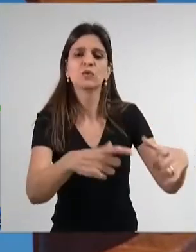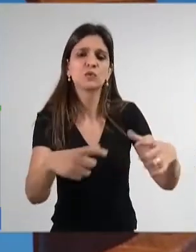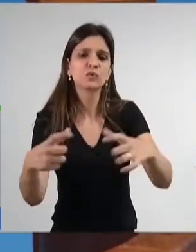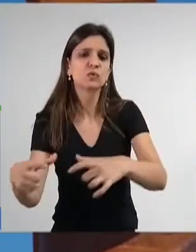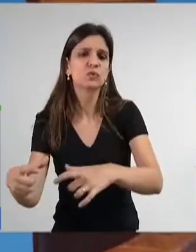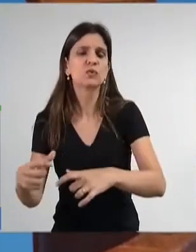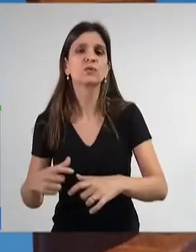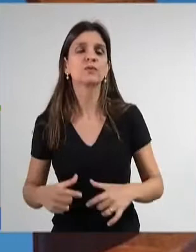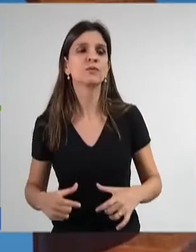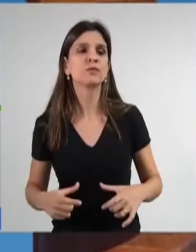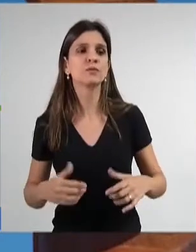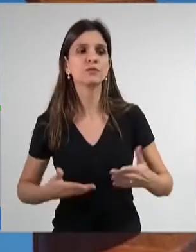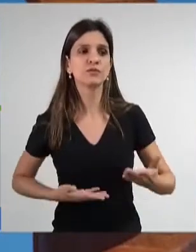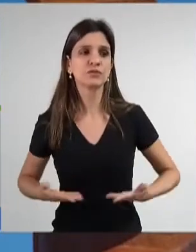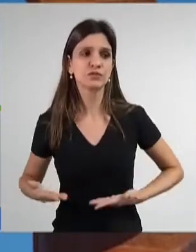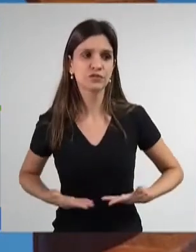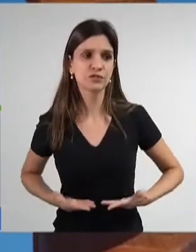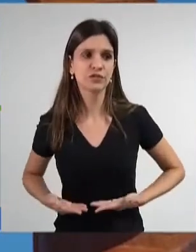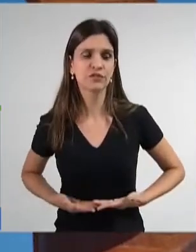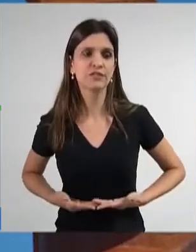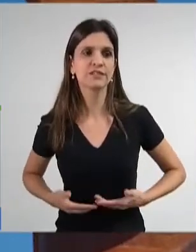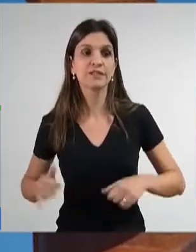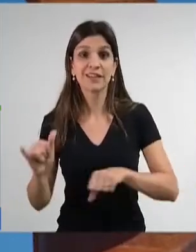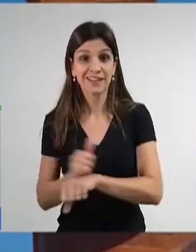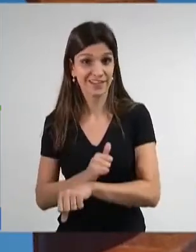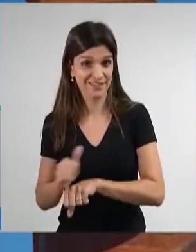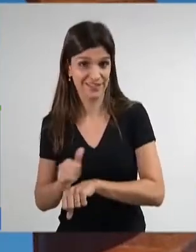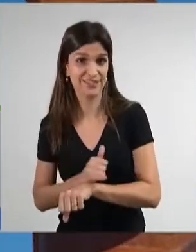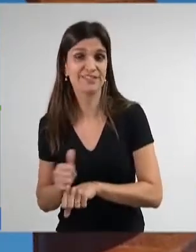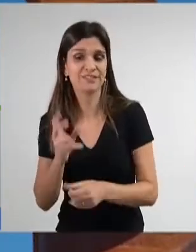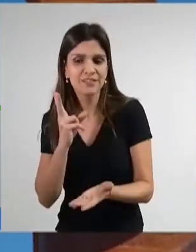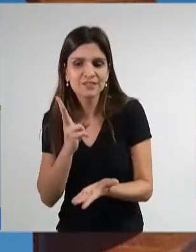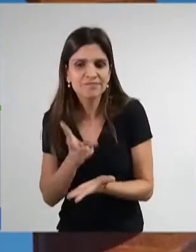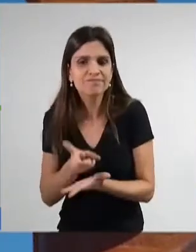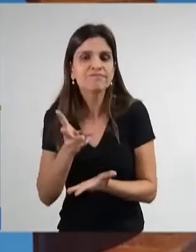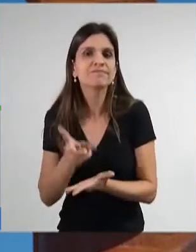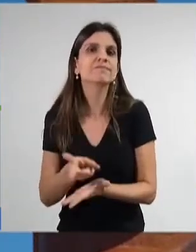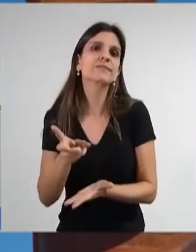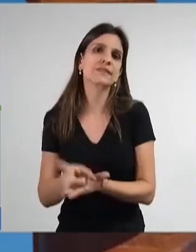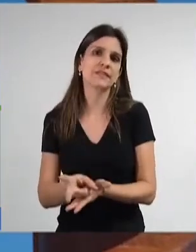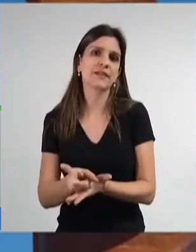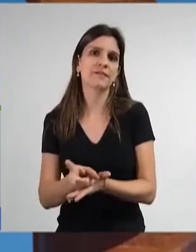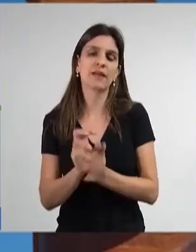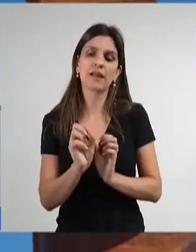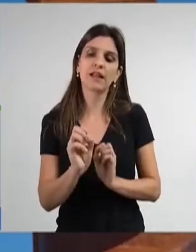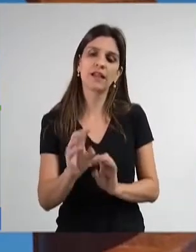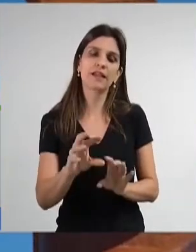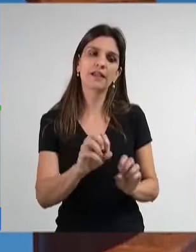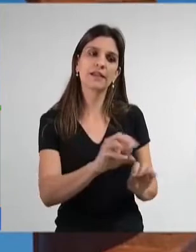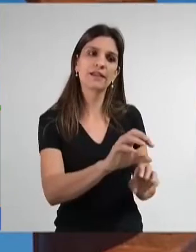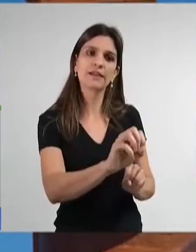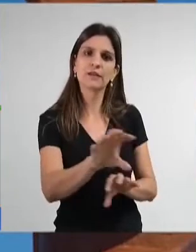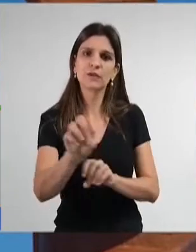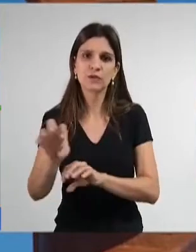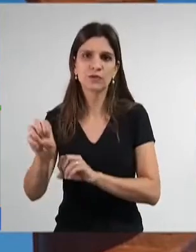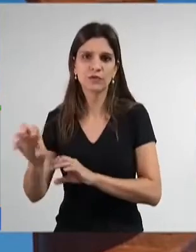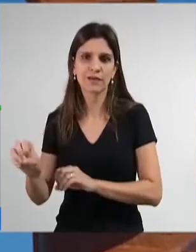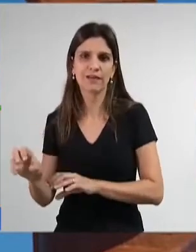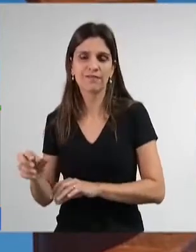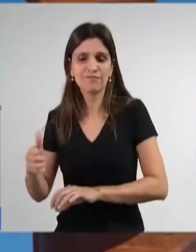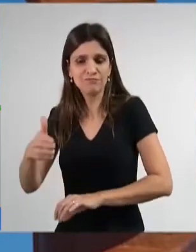serviço. Uma ação contínua tem que existir para educar e